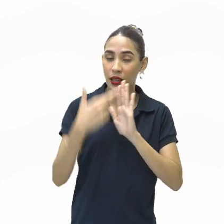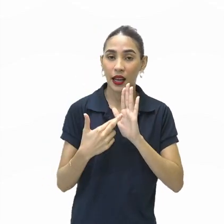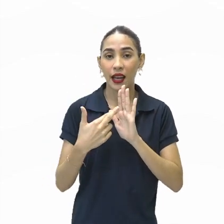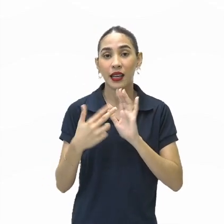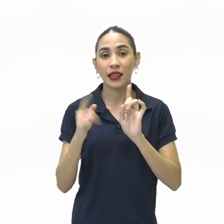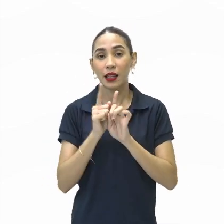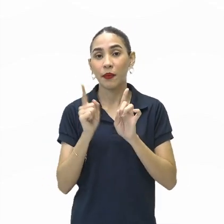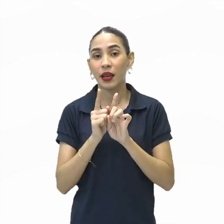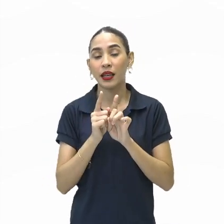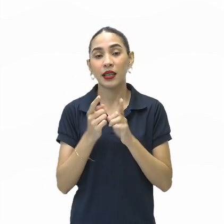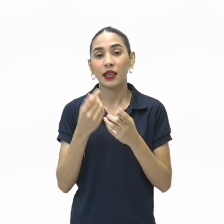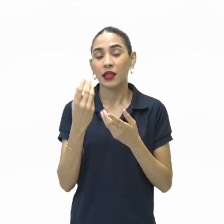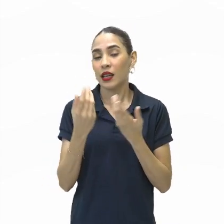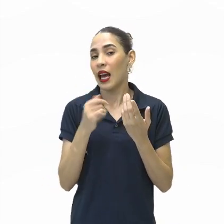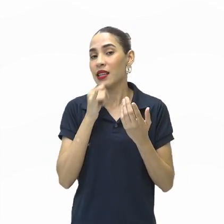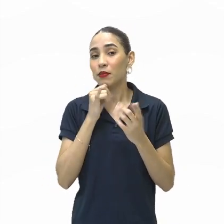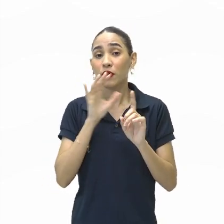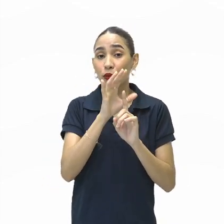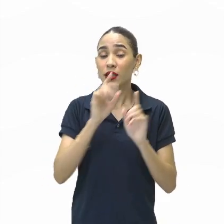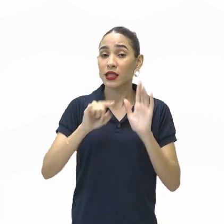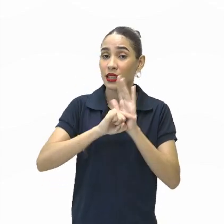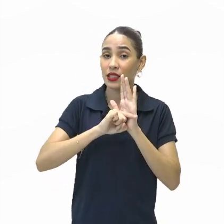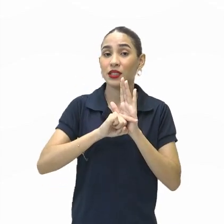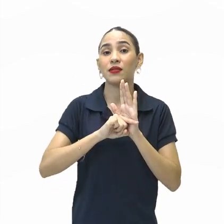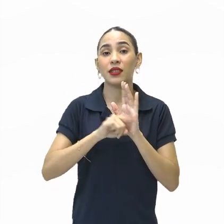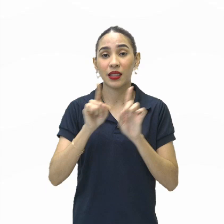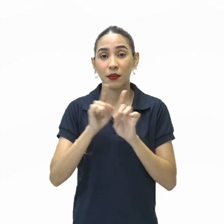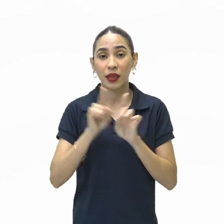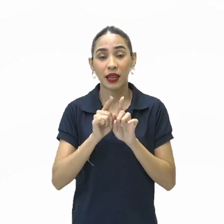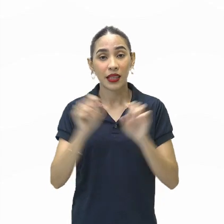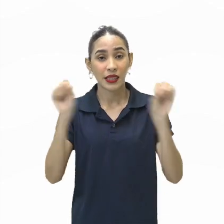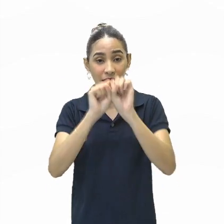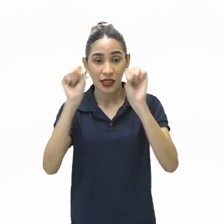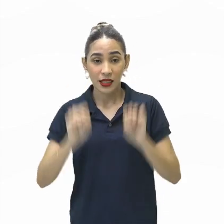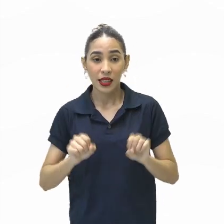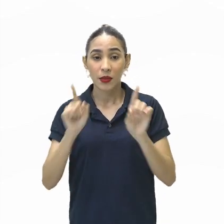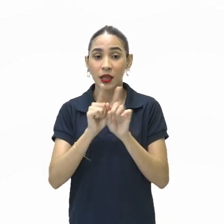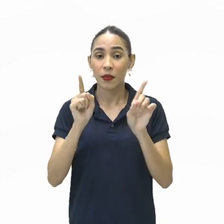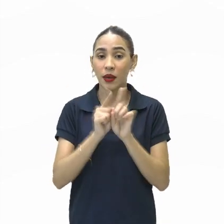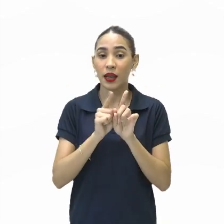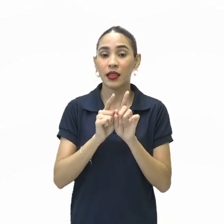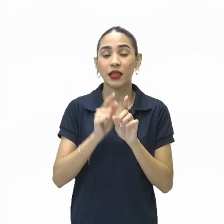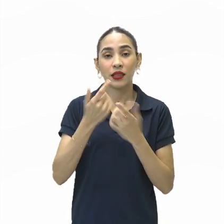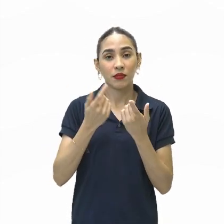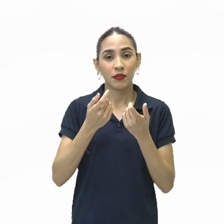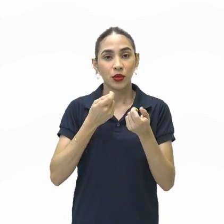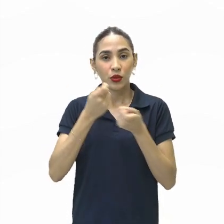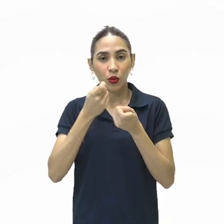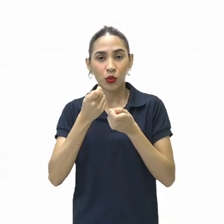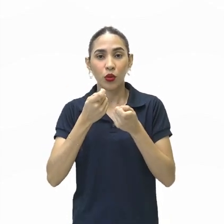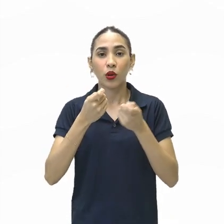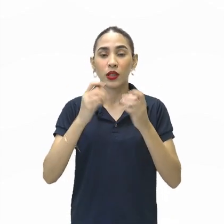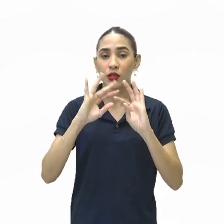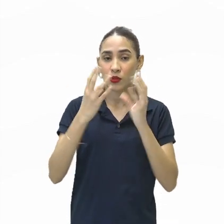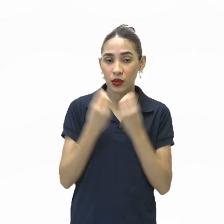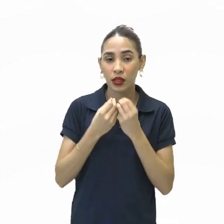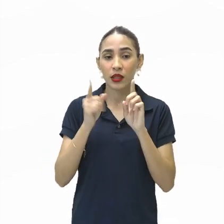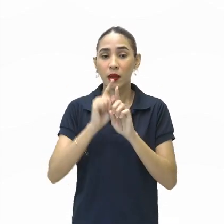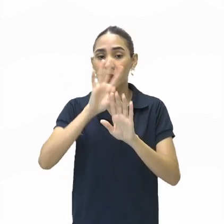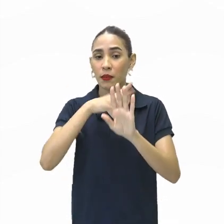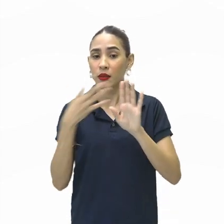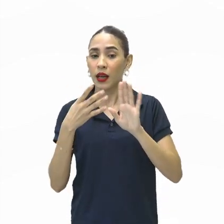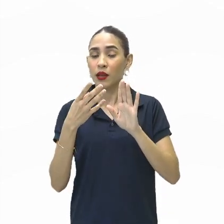sobre externalidades negativas, sistemas eficazes de gestão de resíduos e planos de gestão